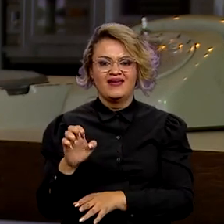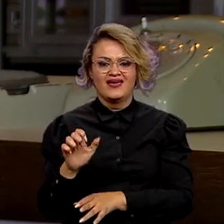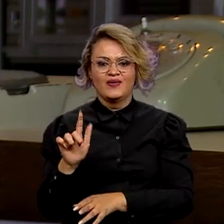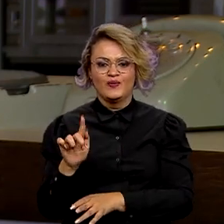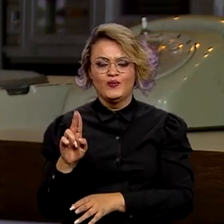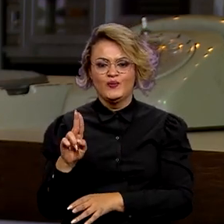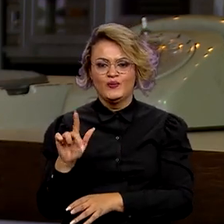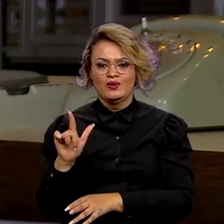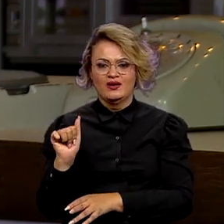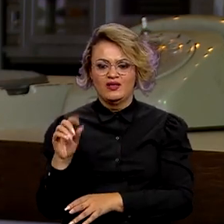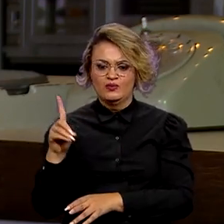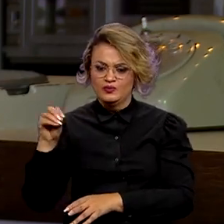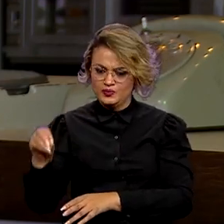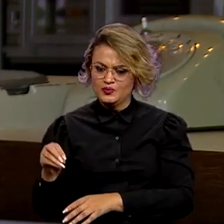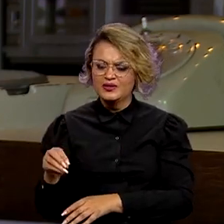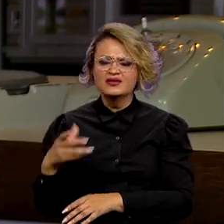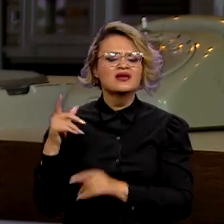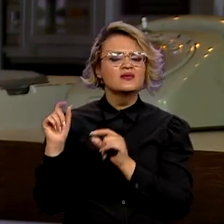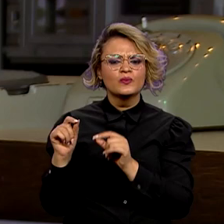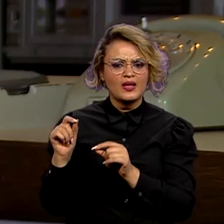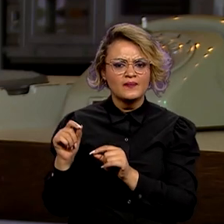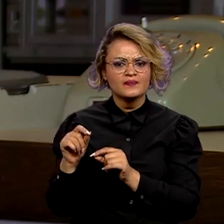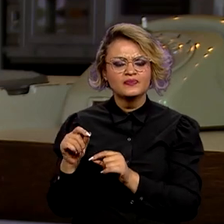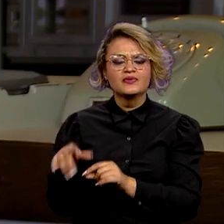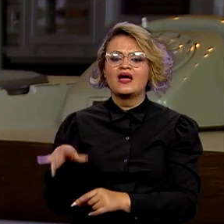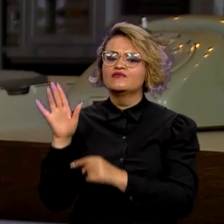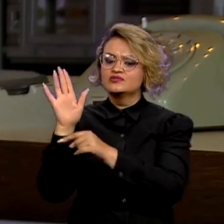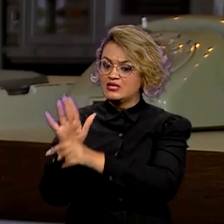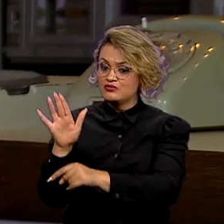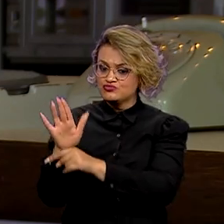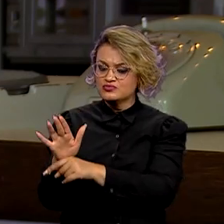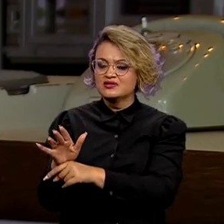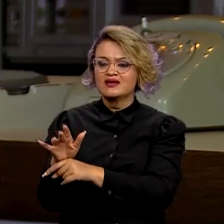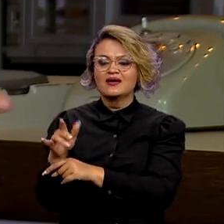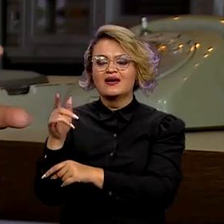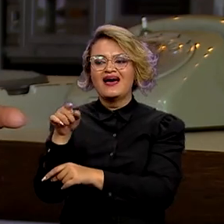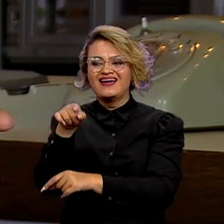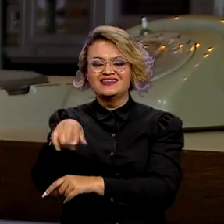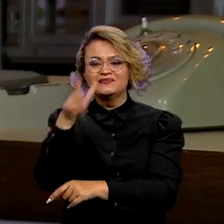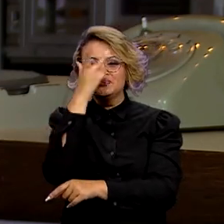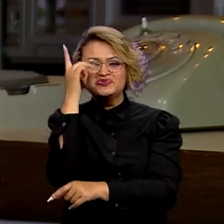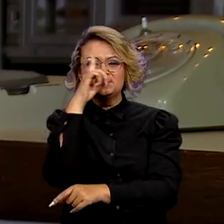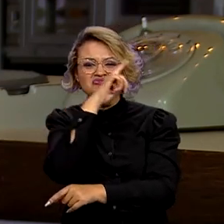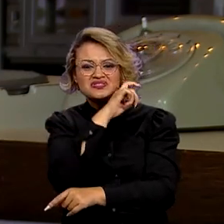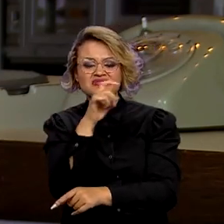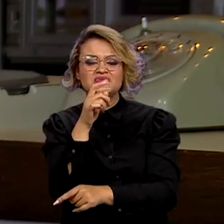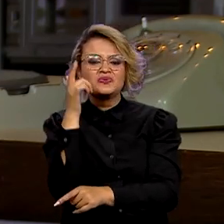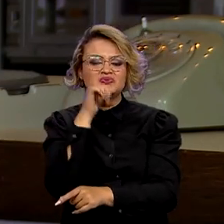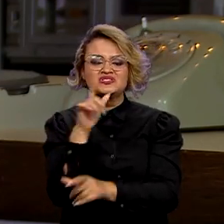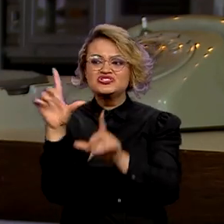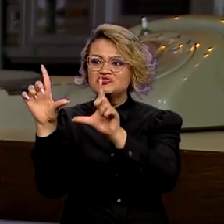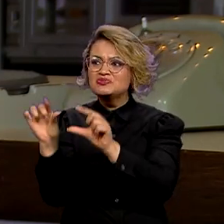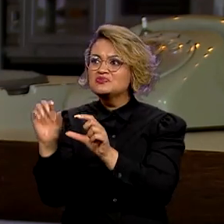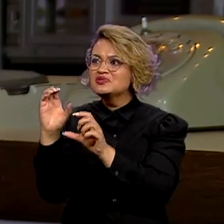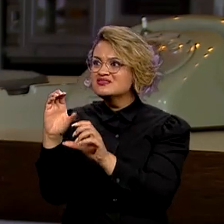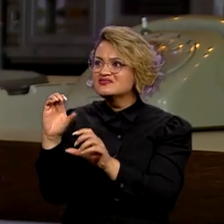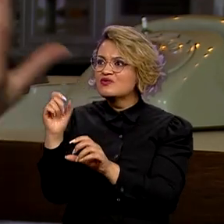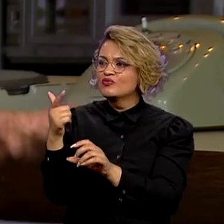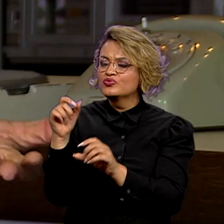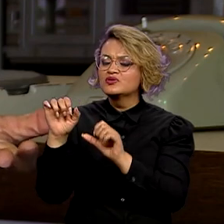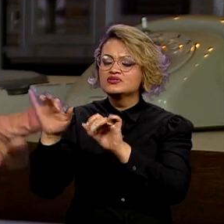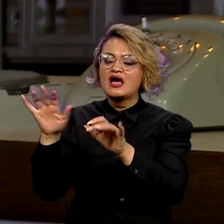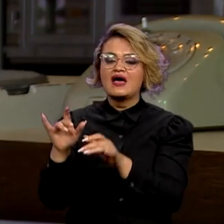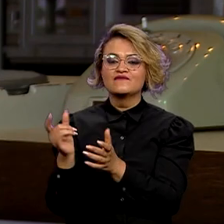nesse caso, você ajuda aqueles que têm dificuldade em fazer suas reduções